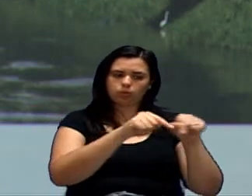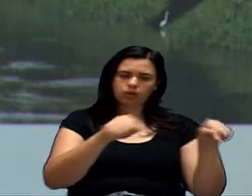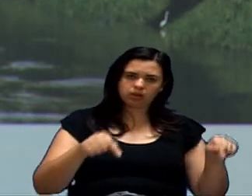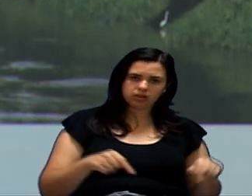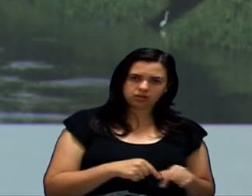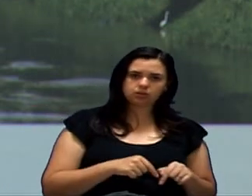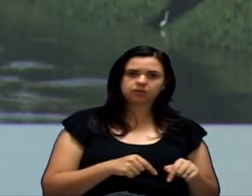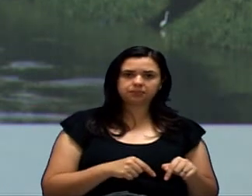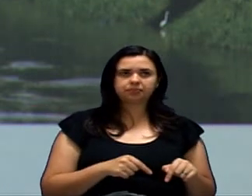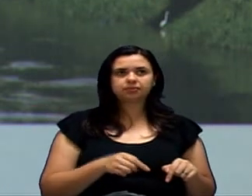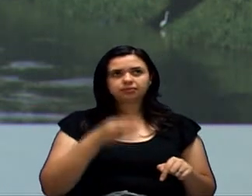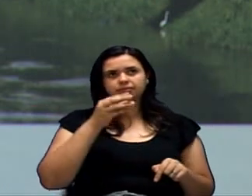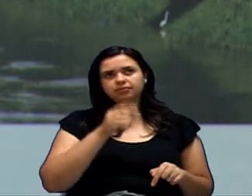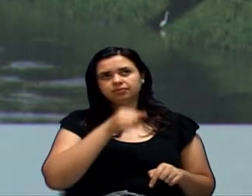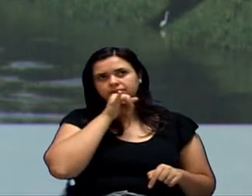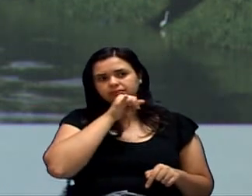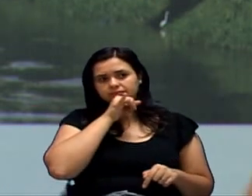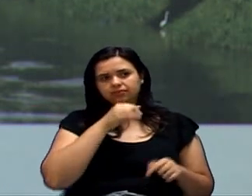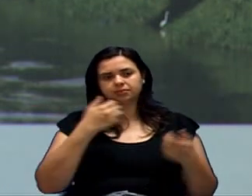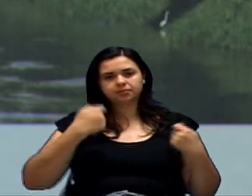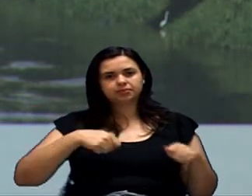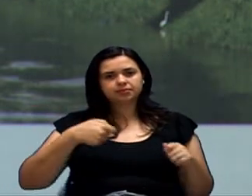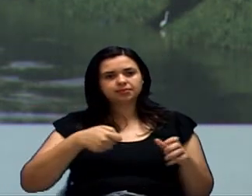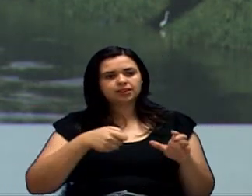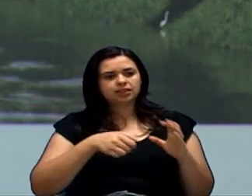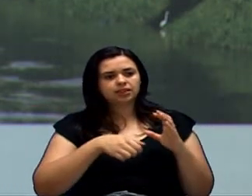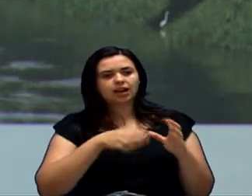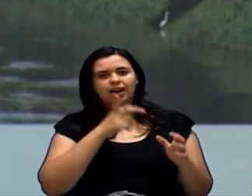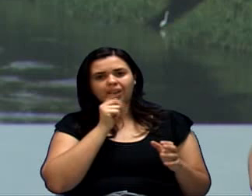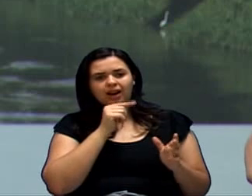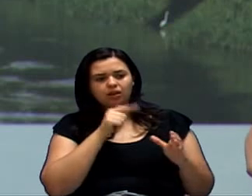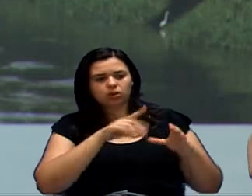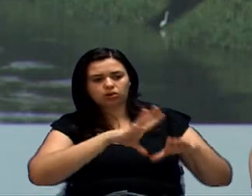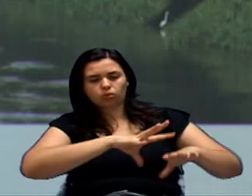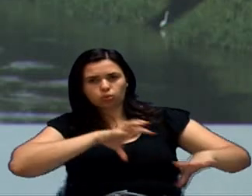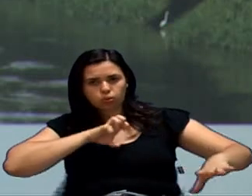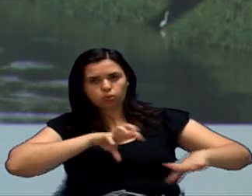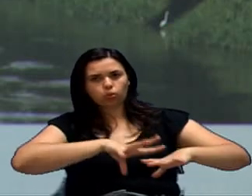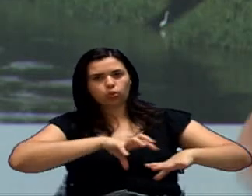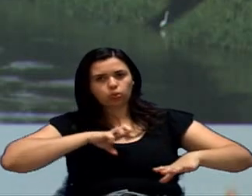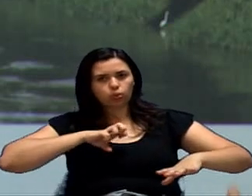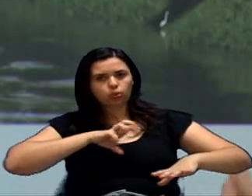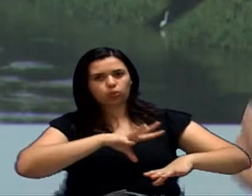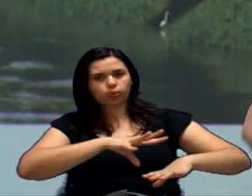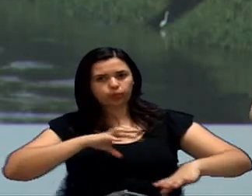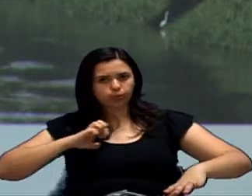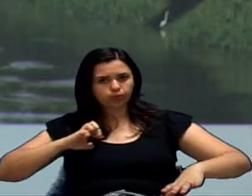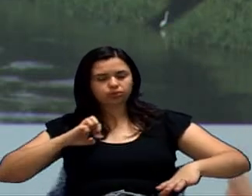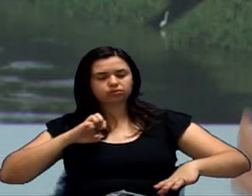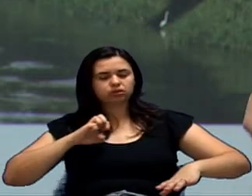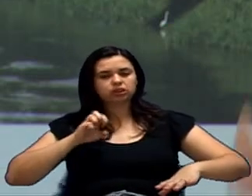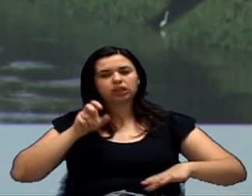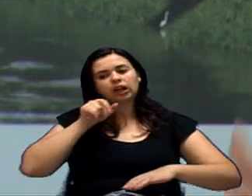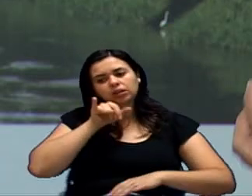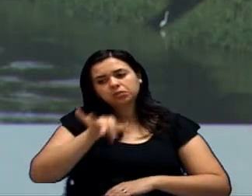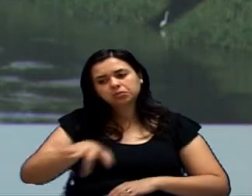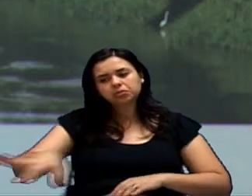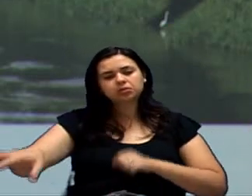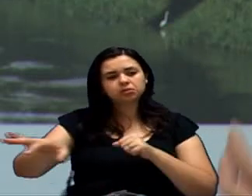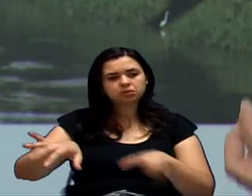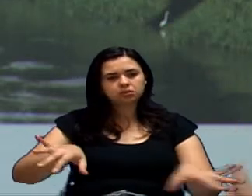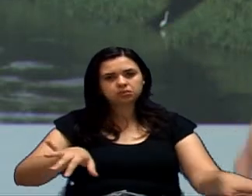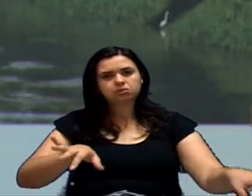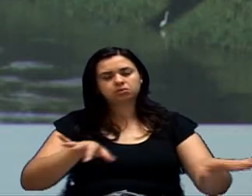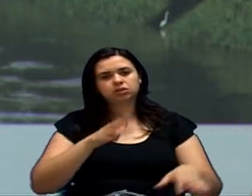do sistema, por exemplo, de drenagem, que é um serviço afeito ao SAI